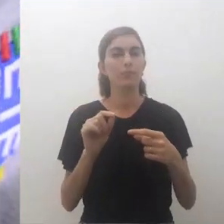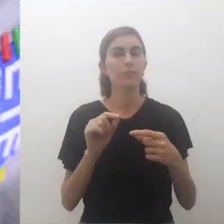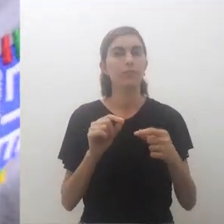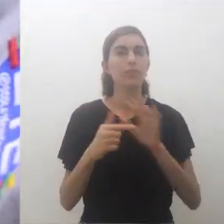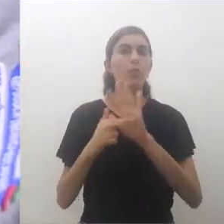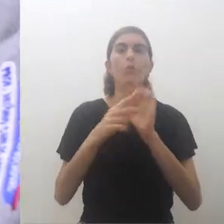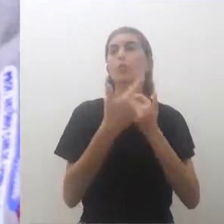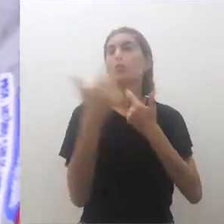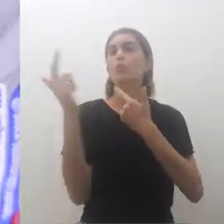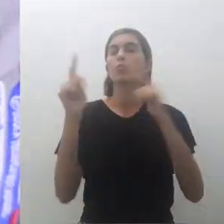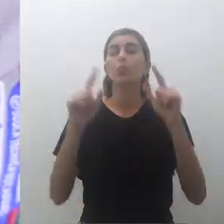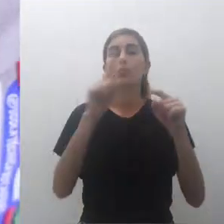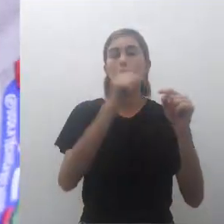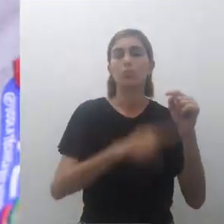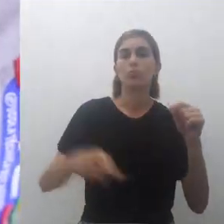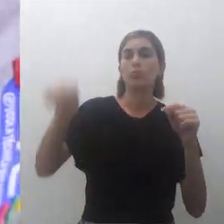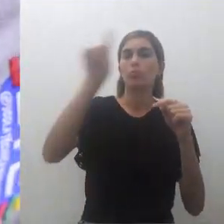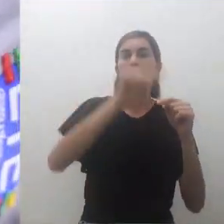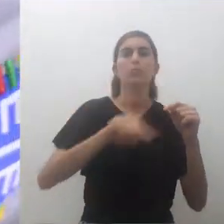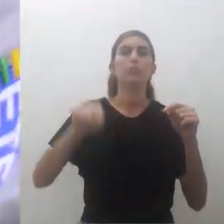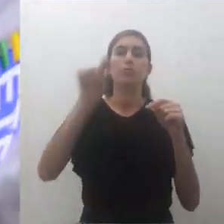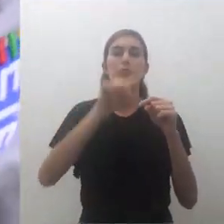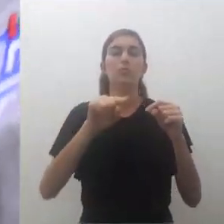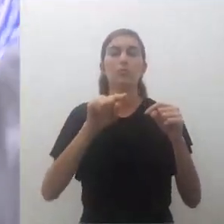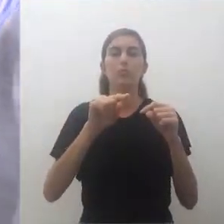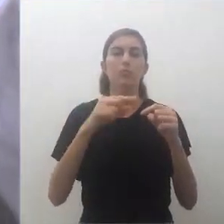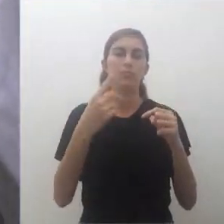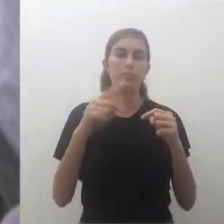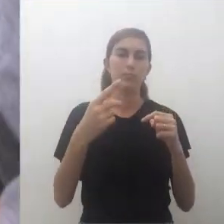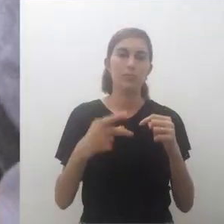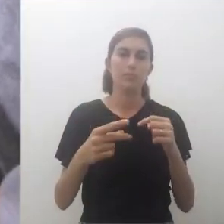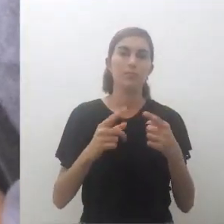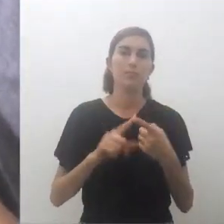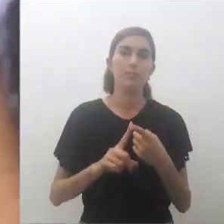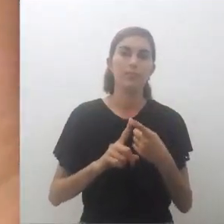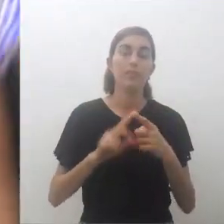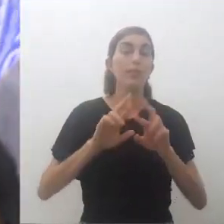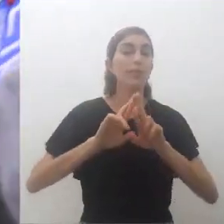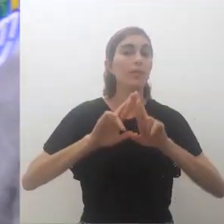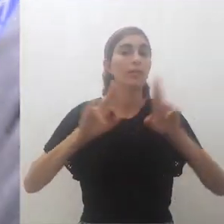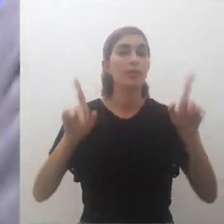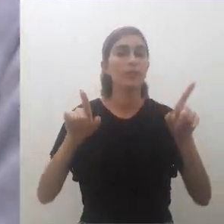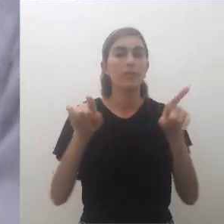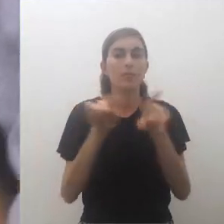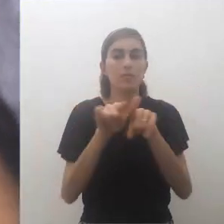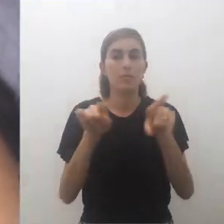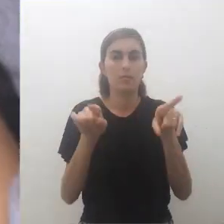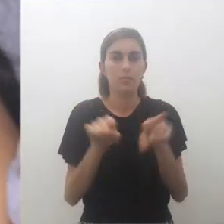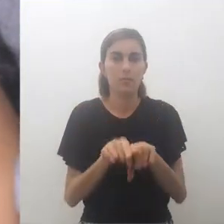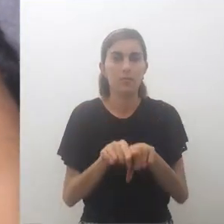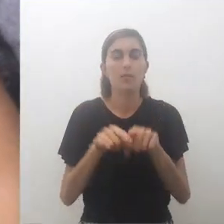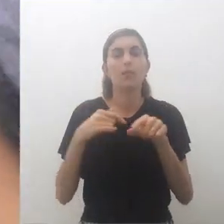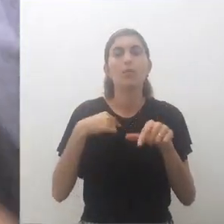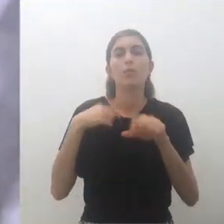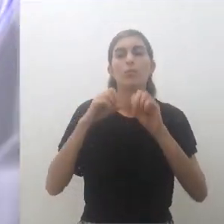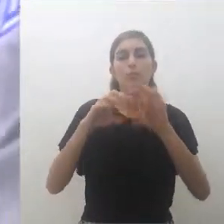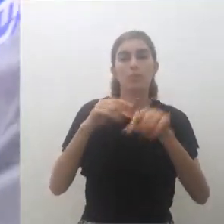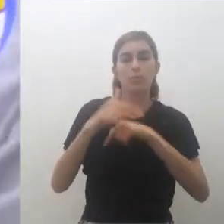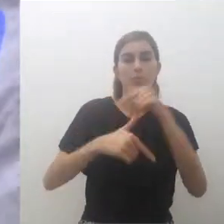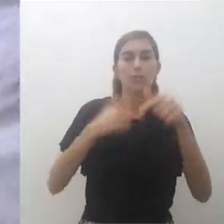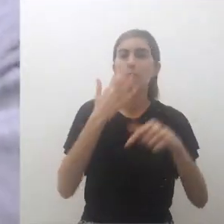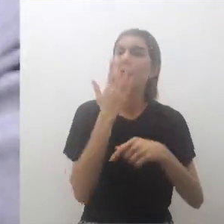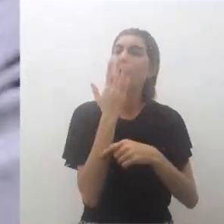os outros circundam sobre ele. Diferente também se eu trabalho com a